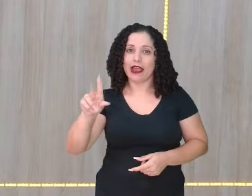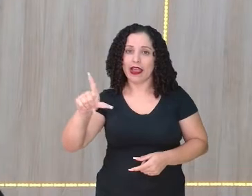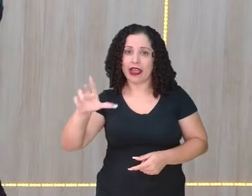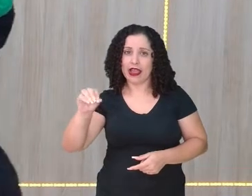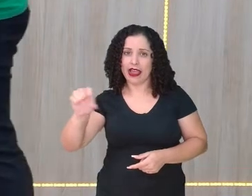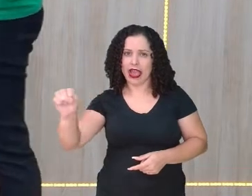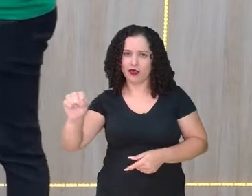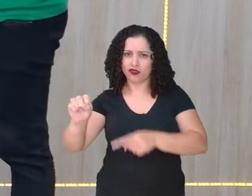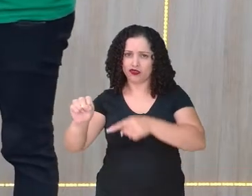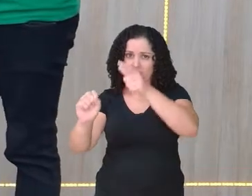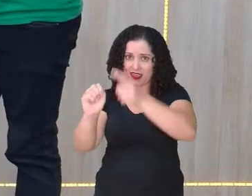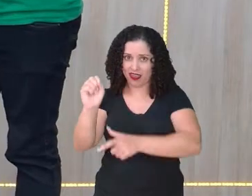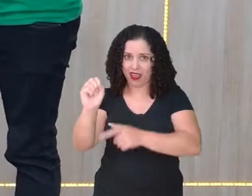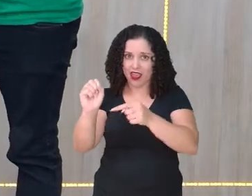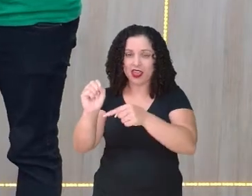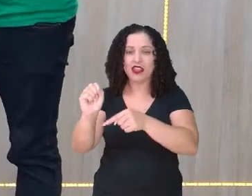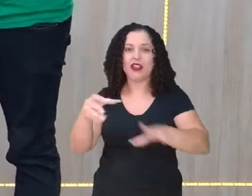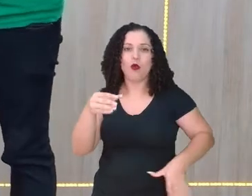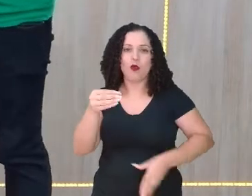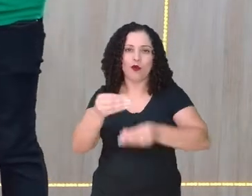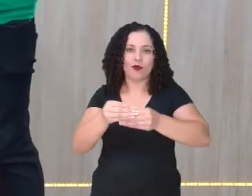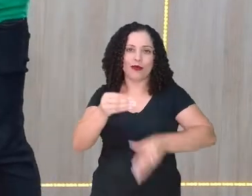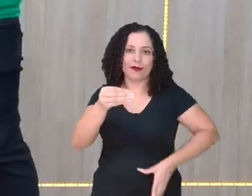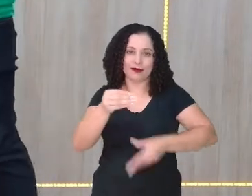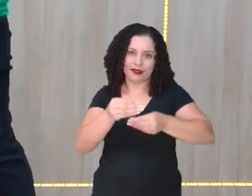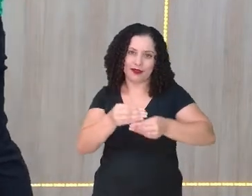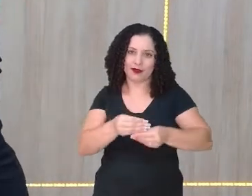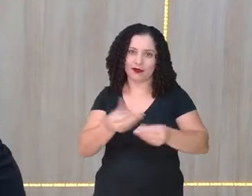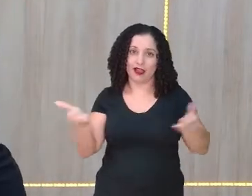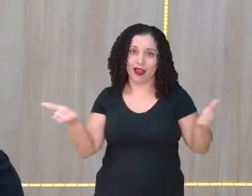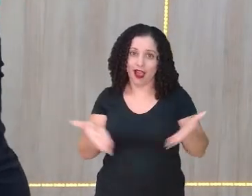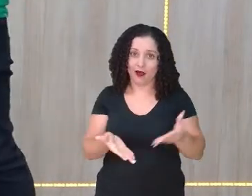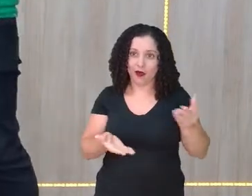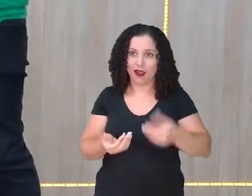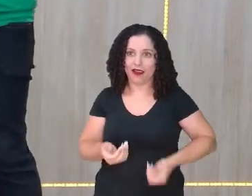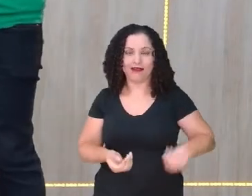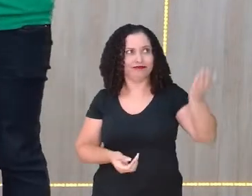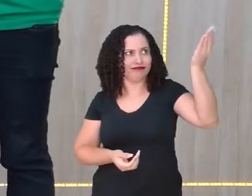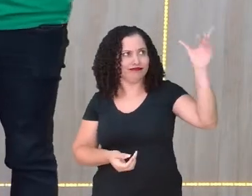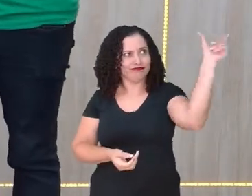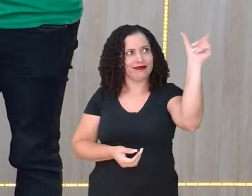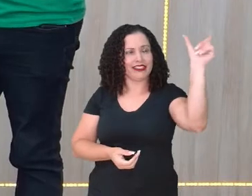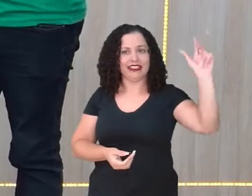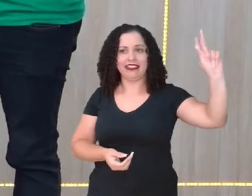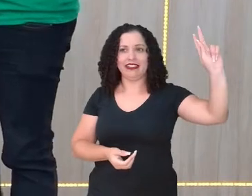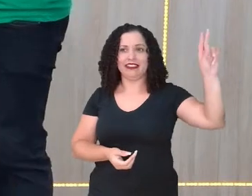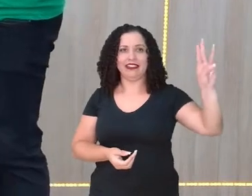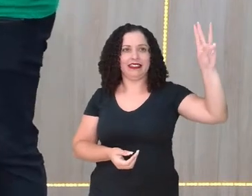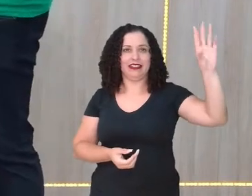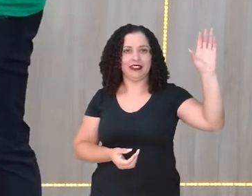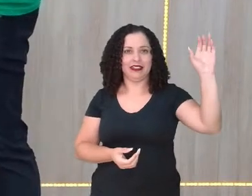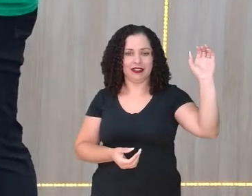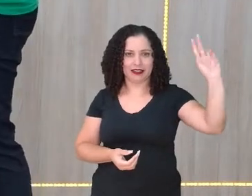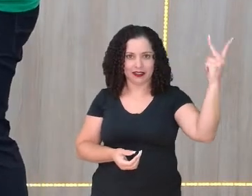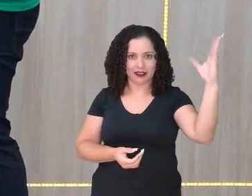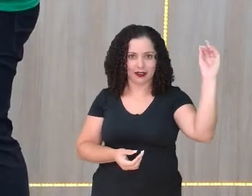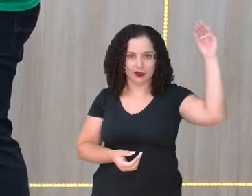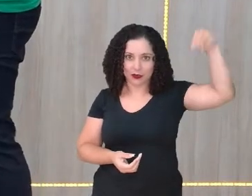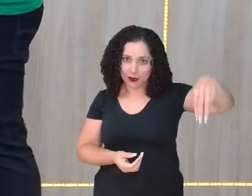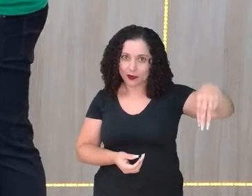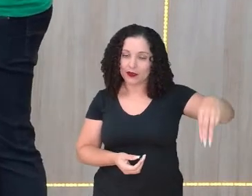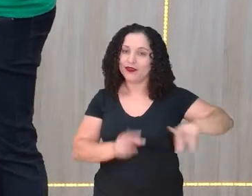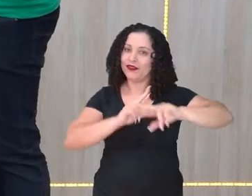resposta desejada, é o complemento, tá? Aqui o foco não é no sujeito, é no predicado. Simples assim.